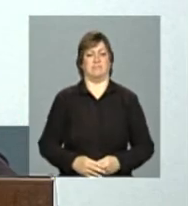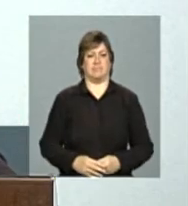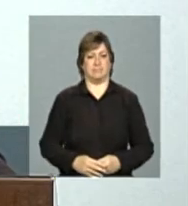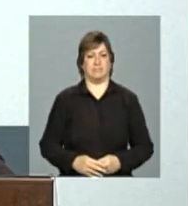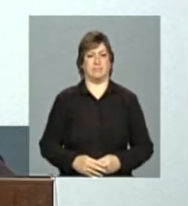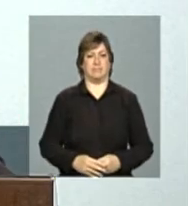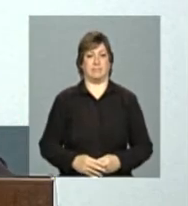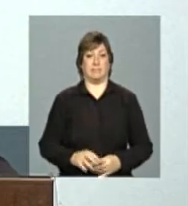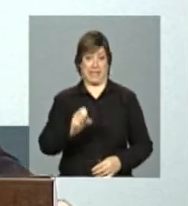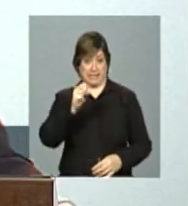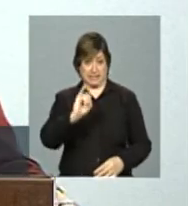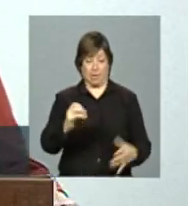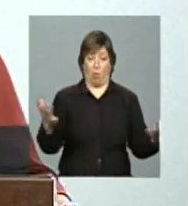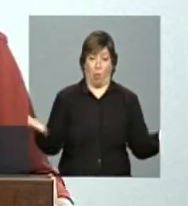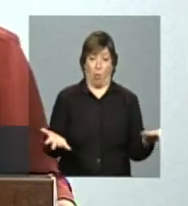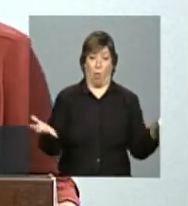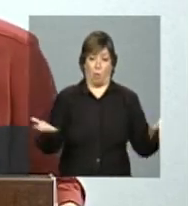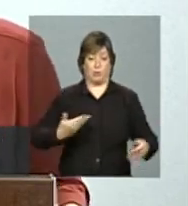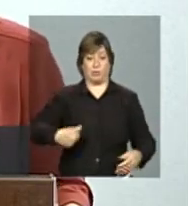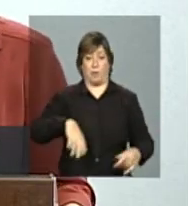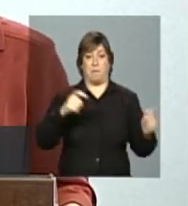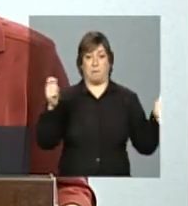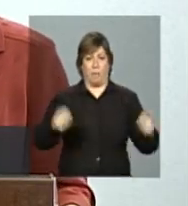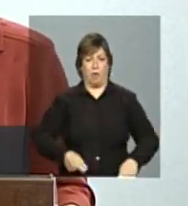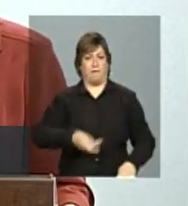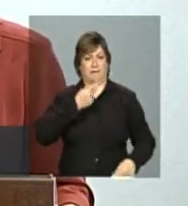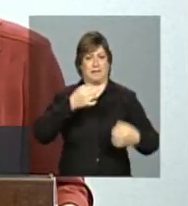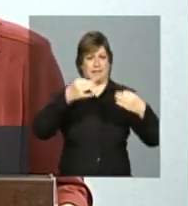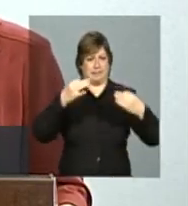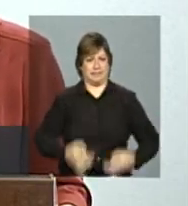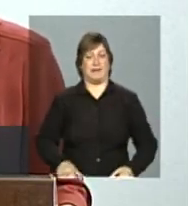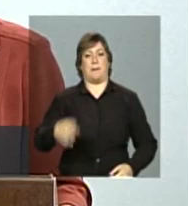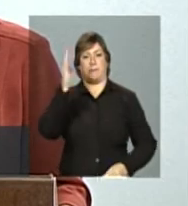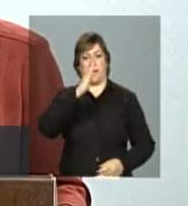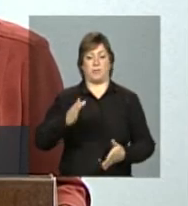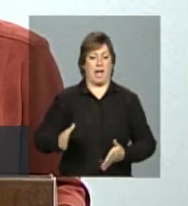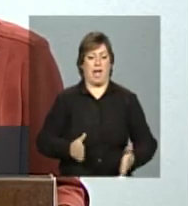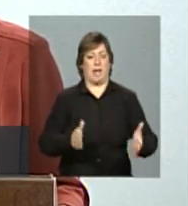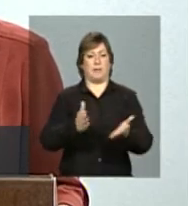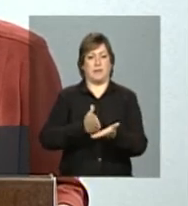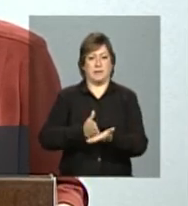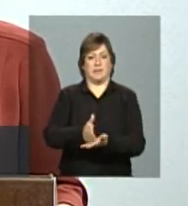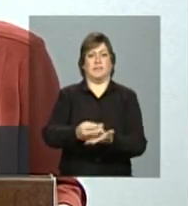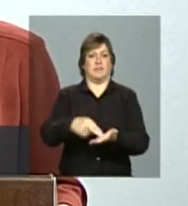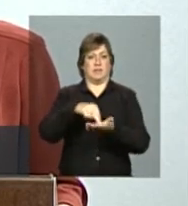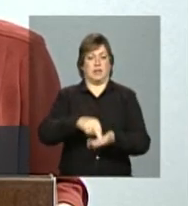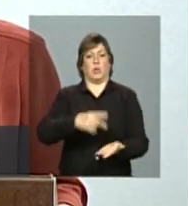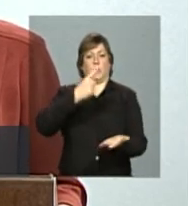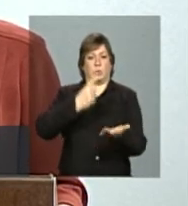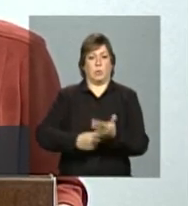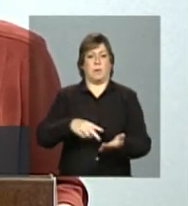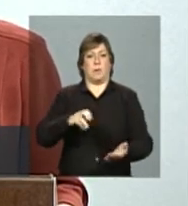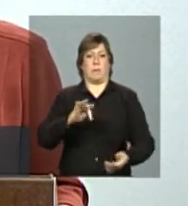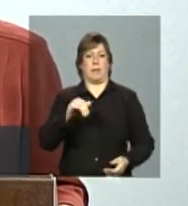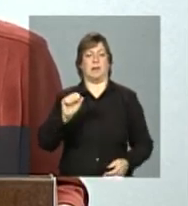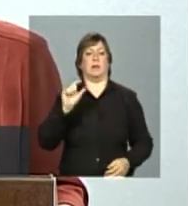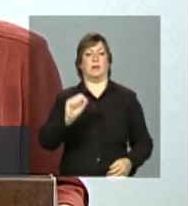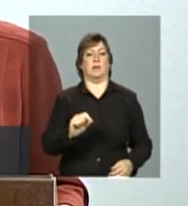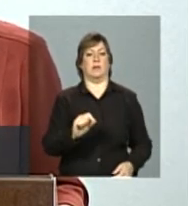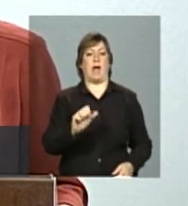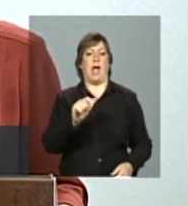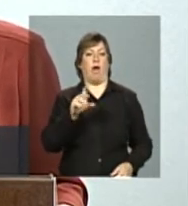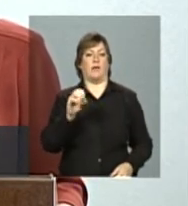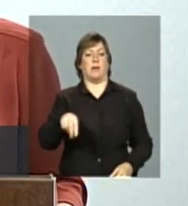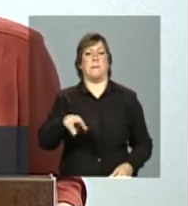se hoje nós podemos afirmar que o Brasil caminha firmemente para o cumprimento das metas dos objetivos do